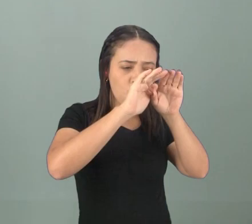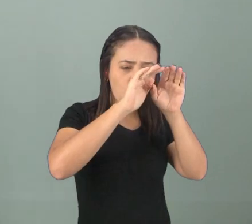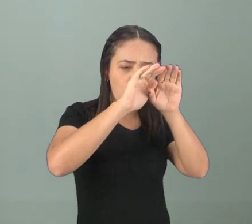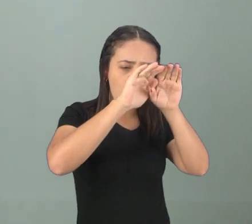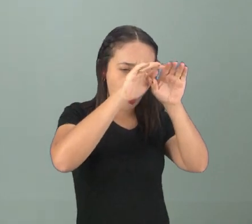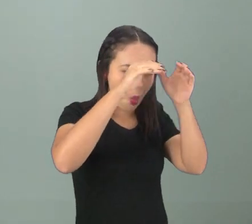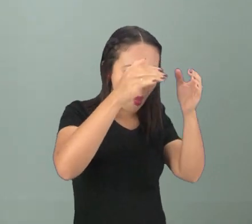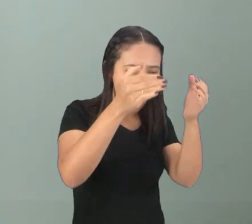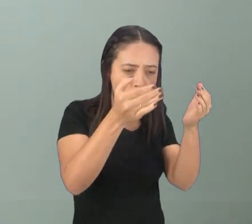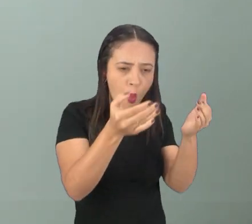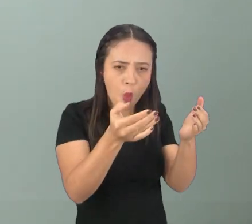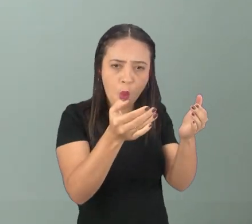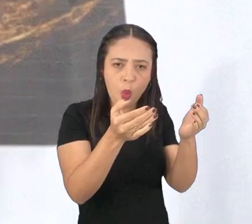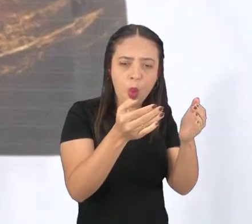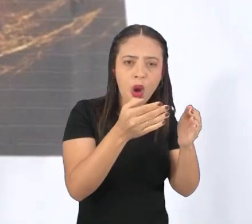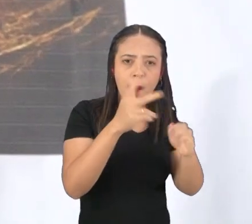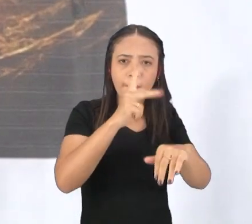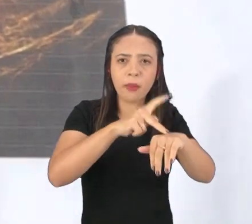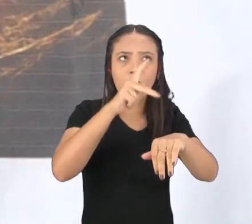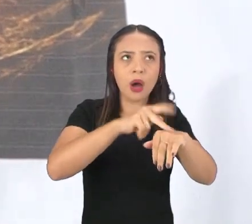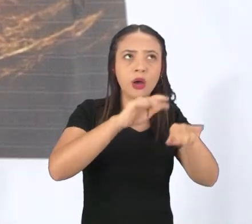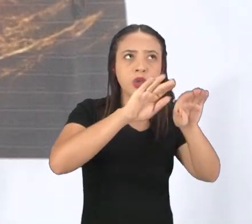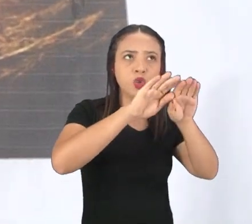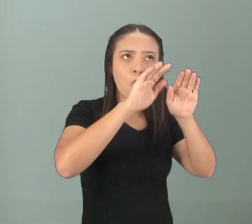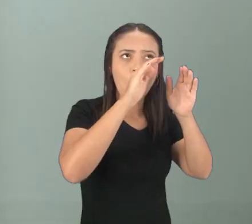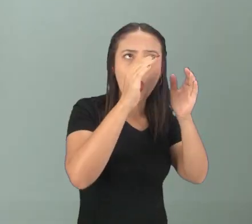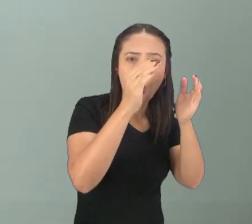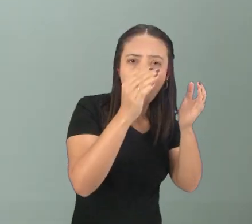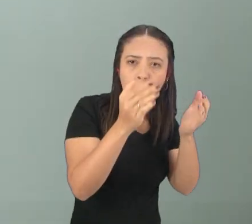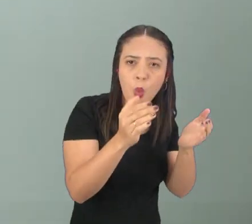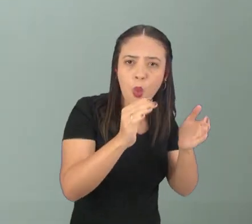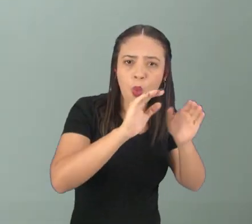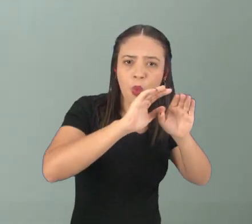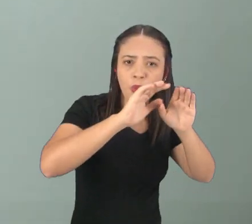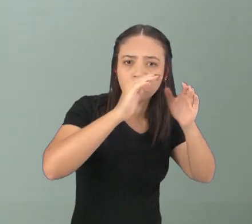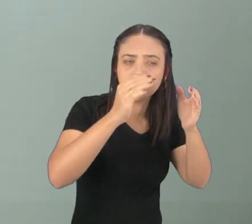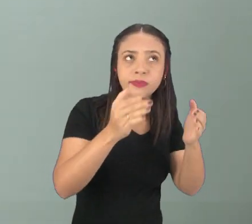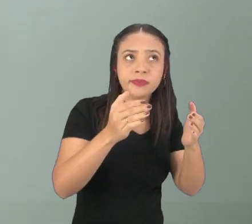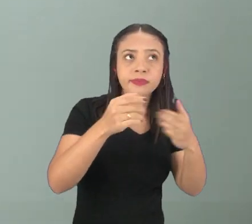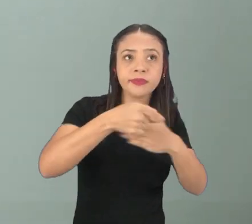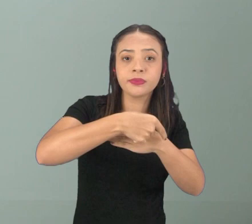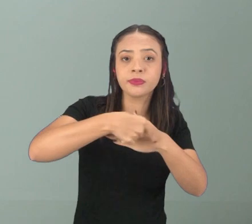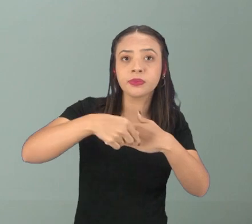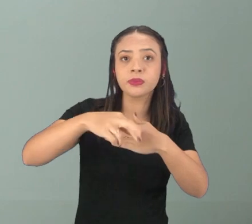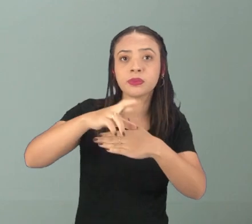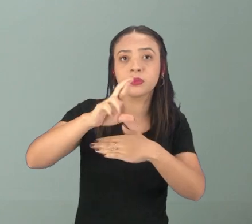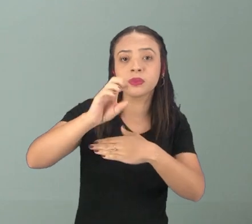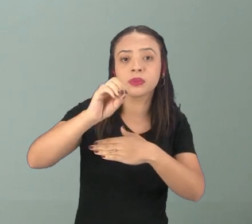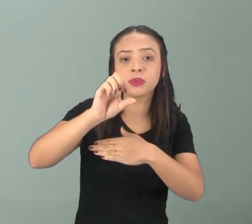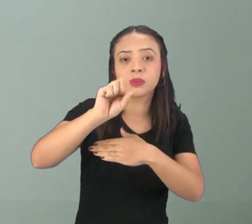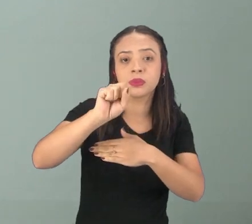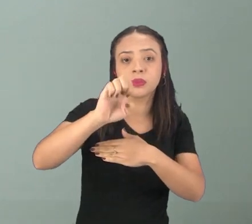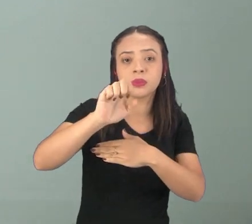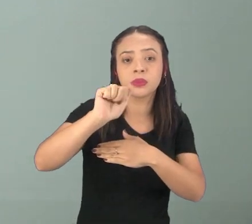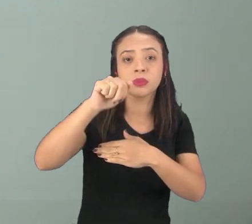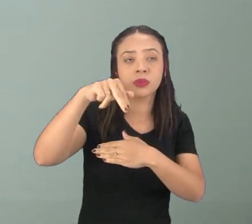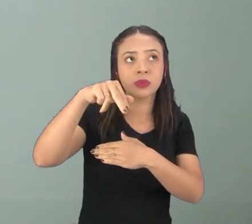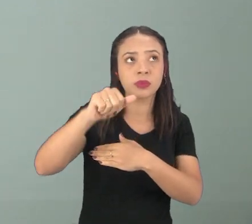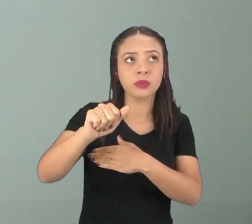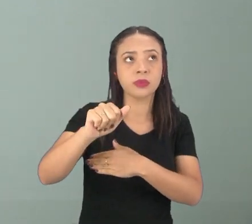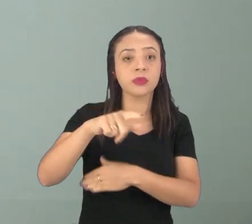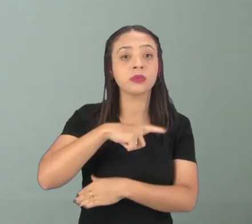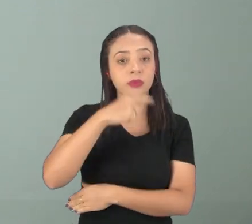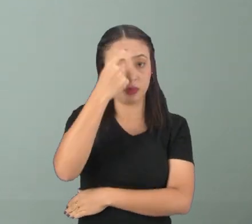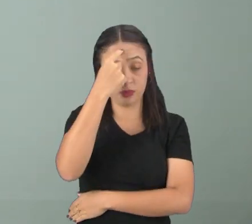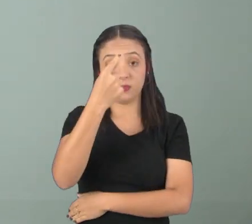tá? Vamos lá? Poema, Caverna. Rosiana Murai. Aí aparece aqui uma imagem